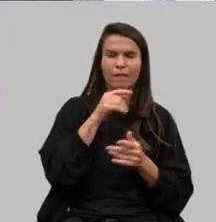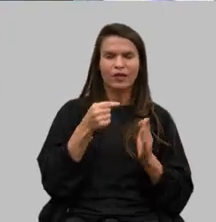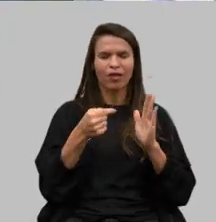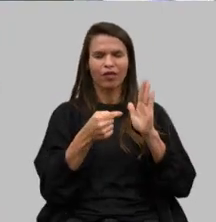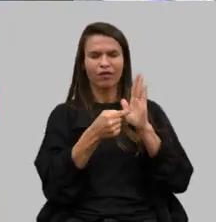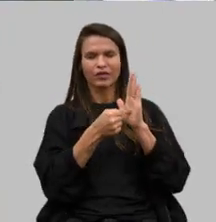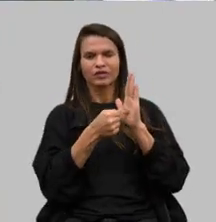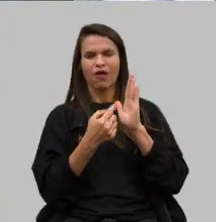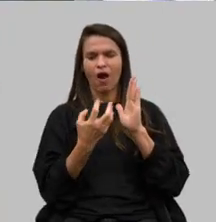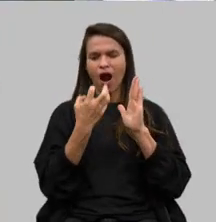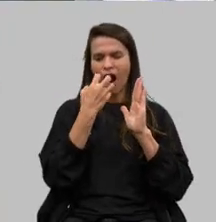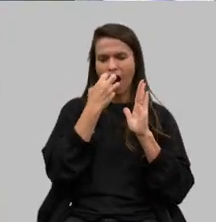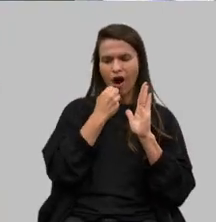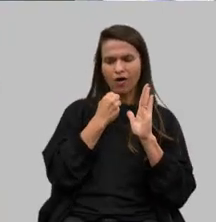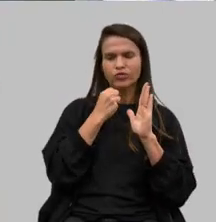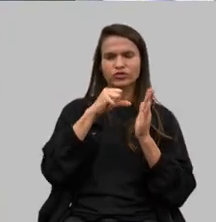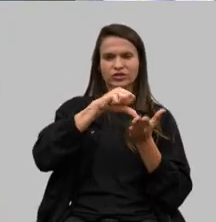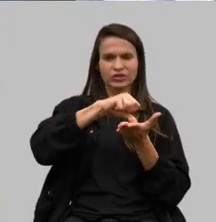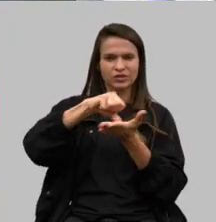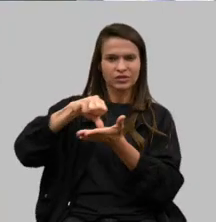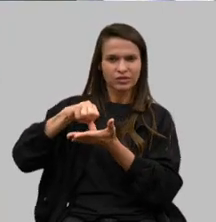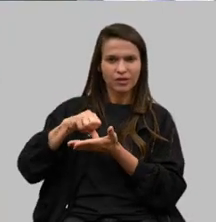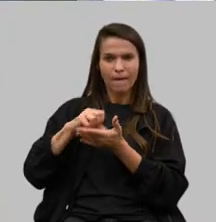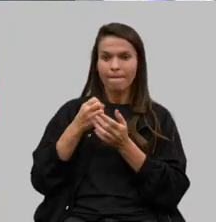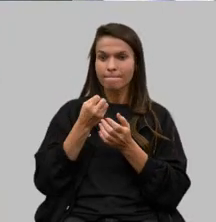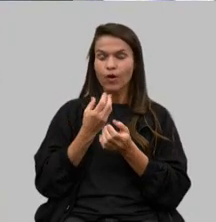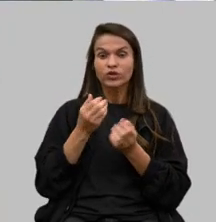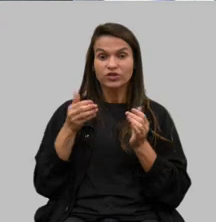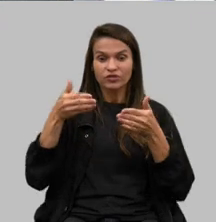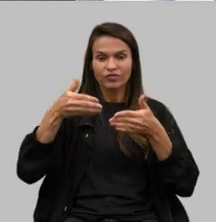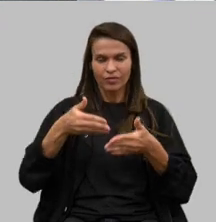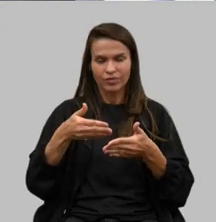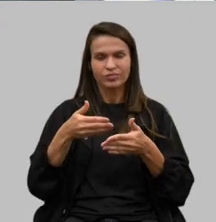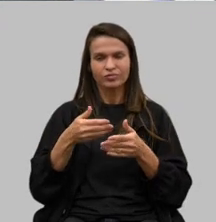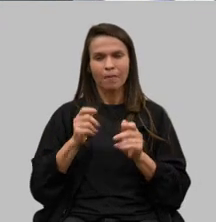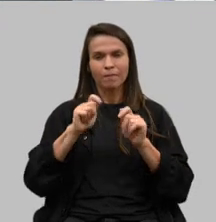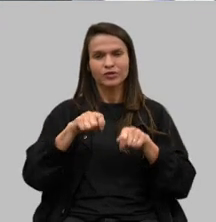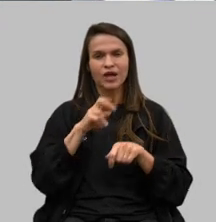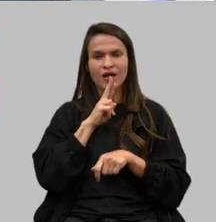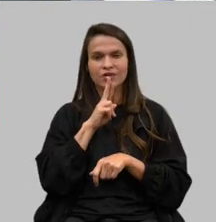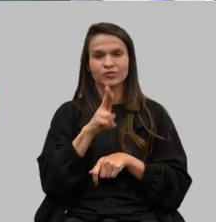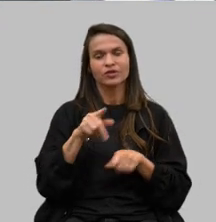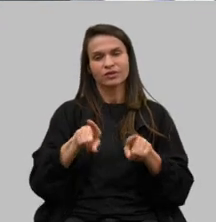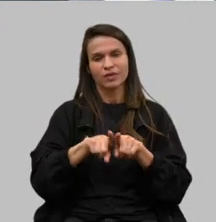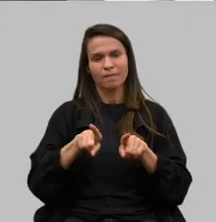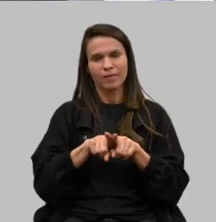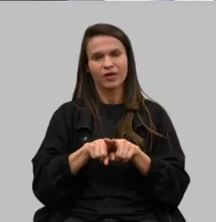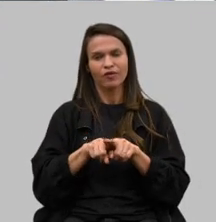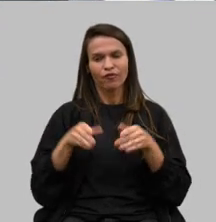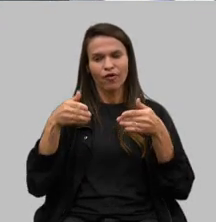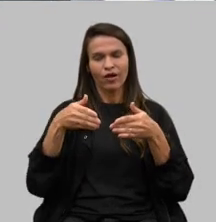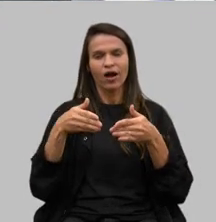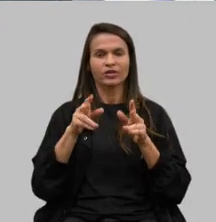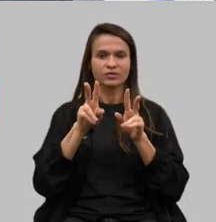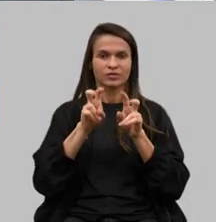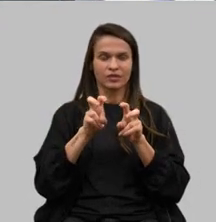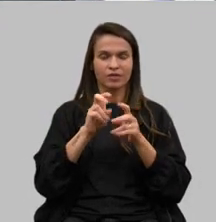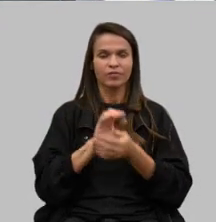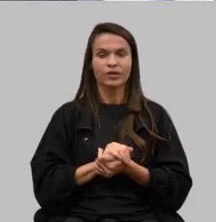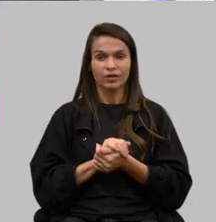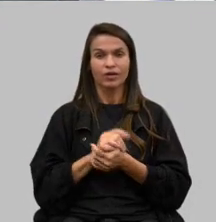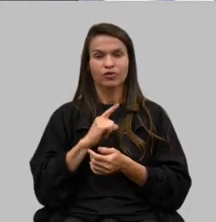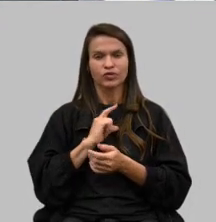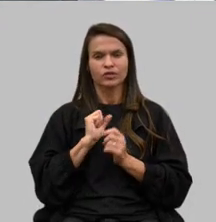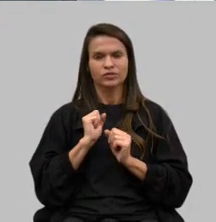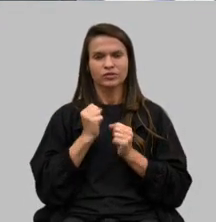do setores né Assim é bom que a gente seja específico pra gente ter condição de responder também especificamente a isso né porque eu tenho muita